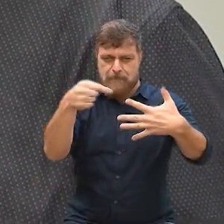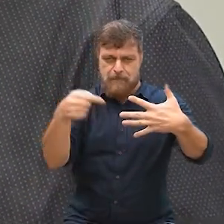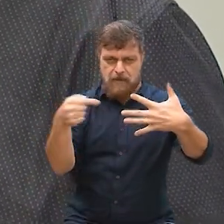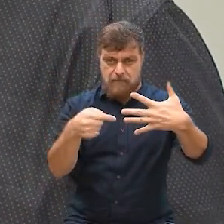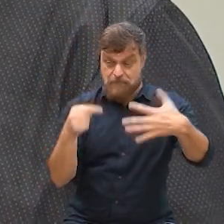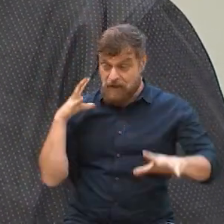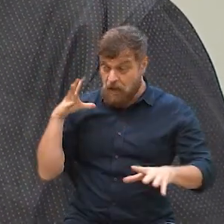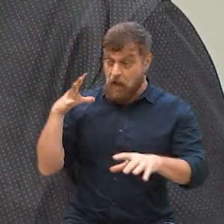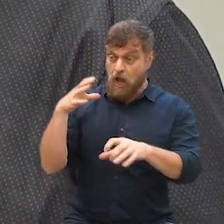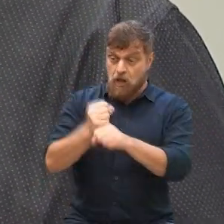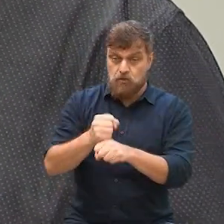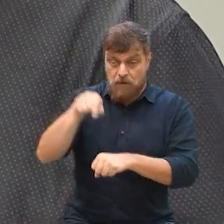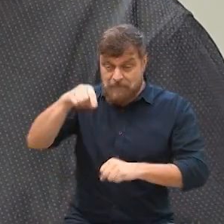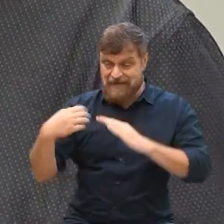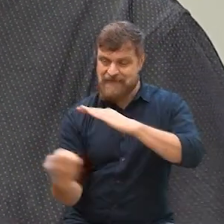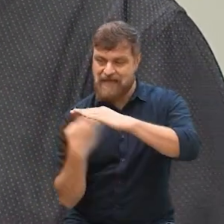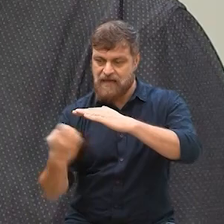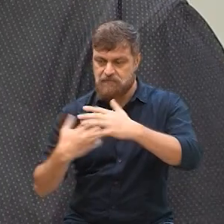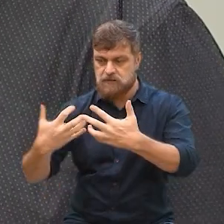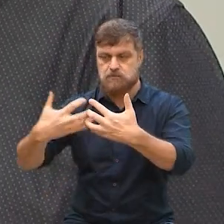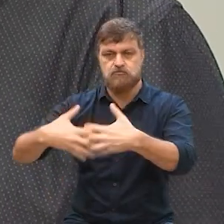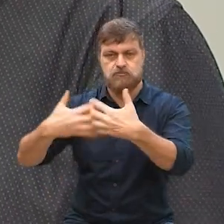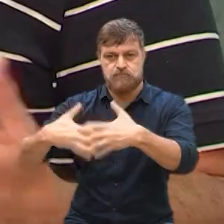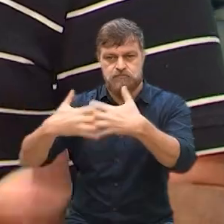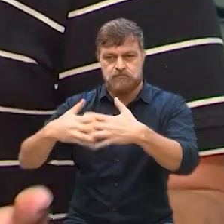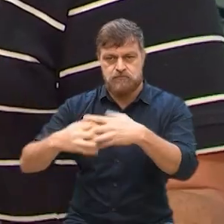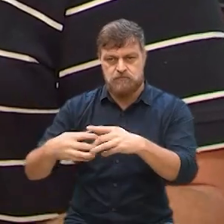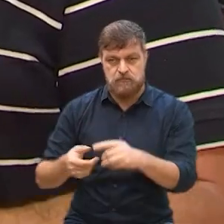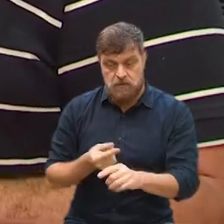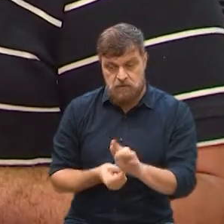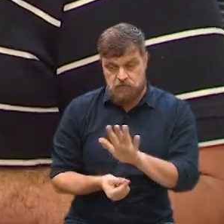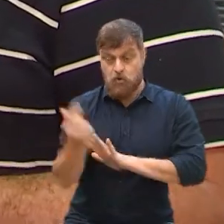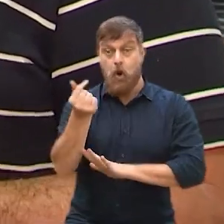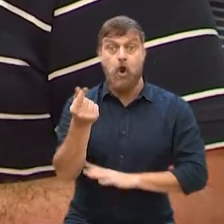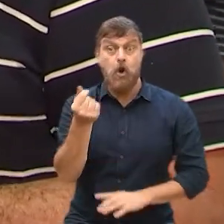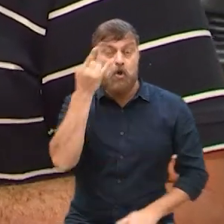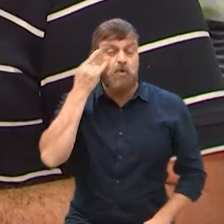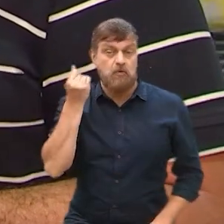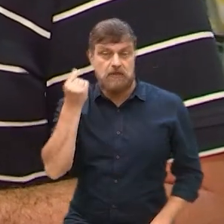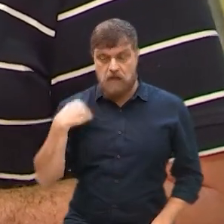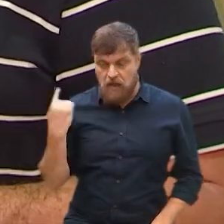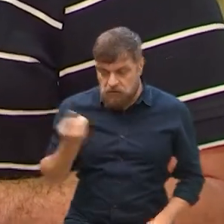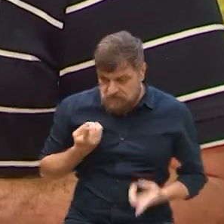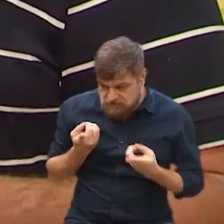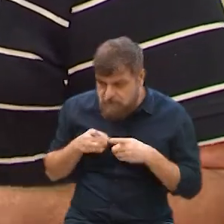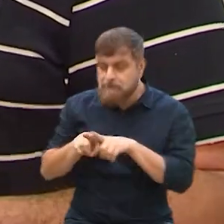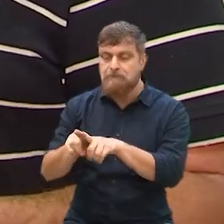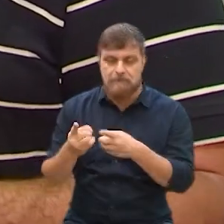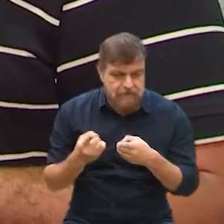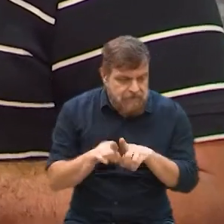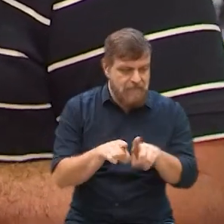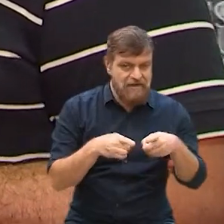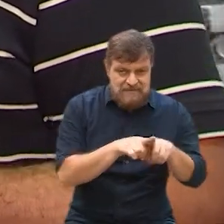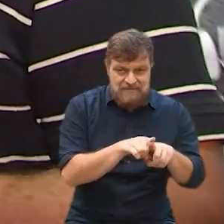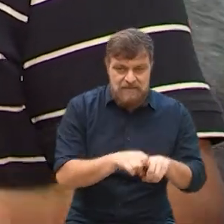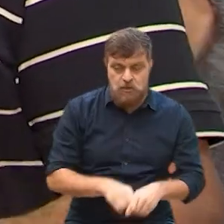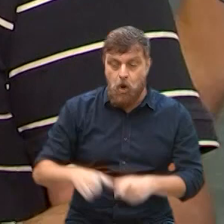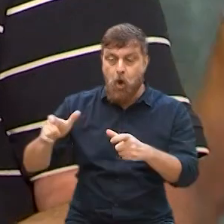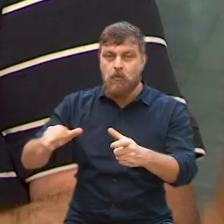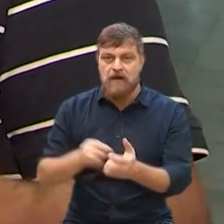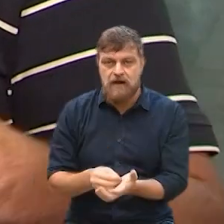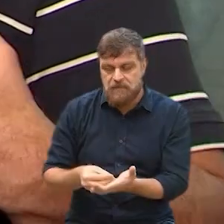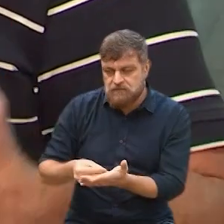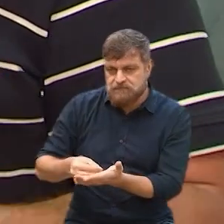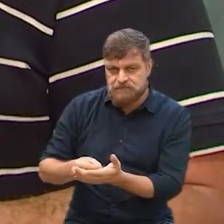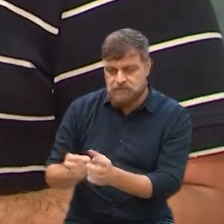etapas para que de fato o negócio dele se torne sustentável. Nós conseguimos desenvolver alguns parceiros na distribuição. Hoje temos um